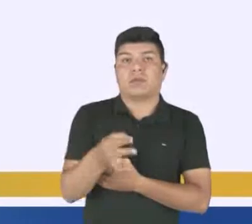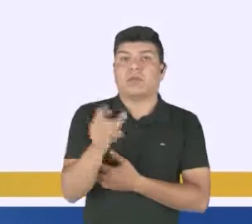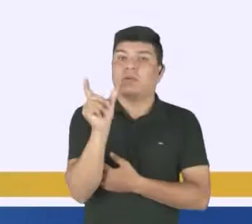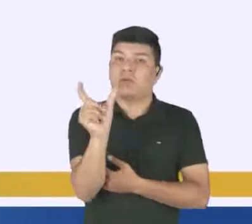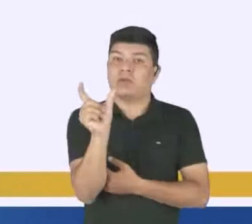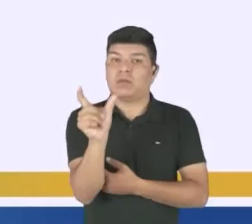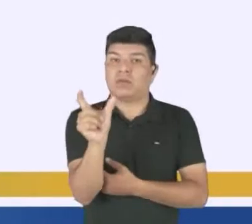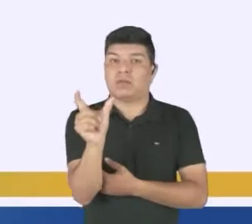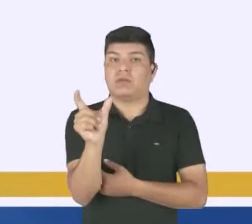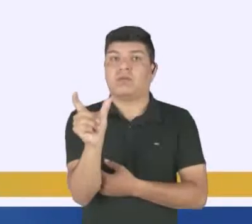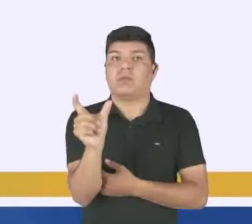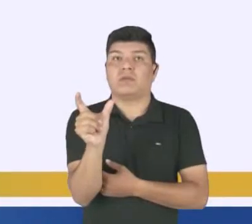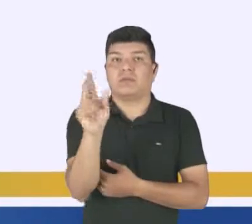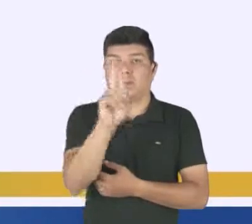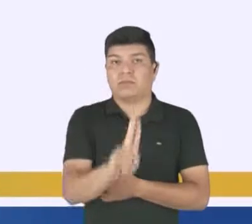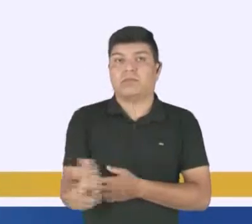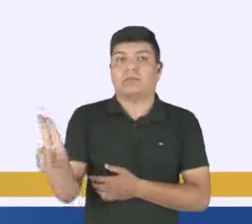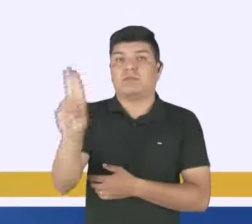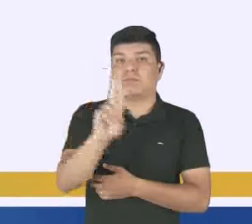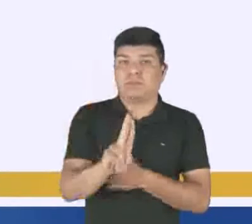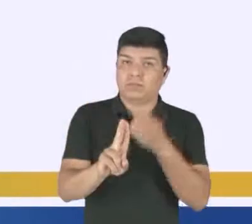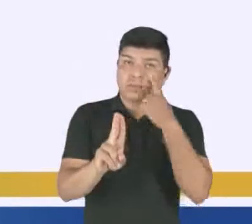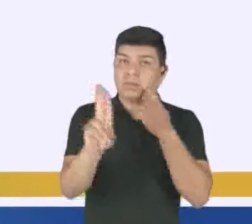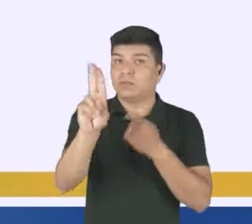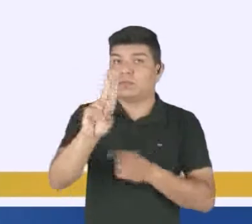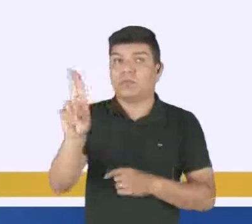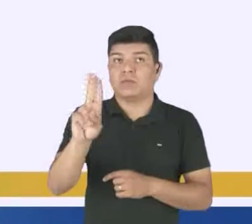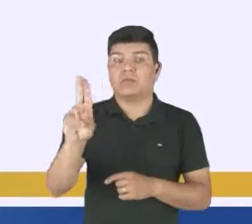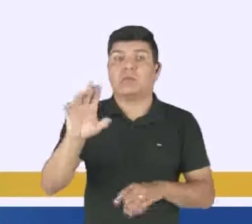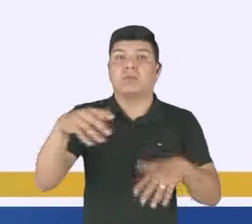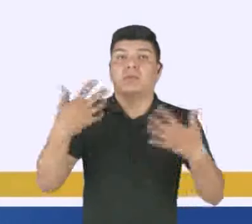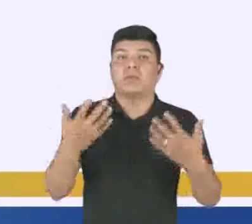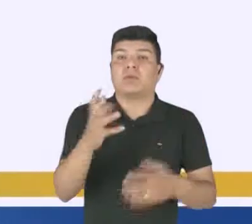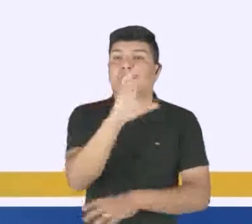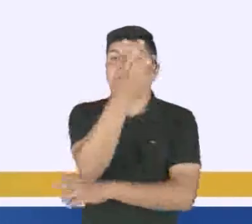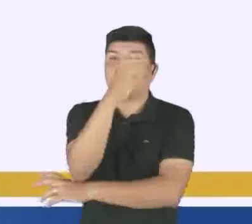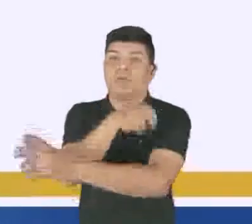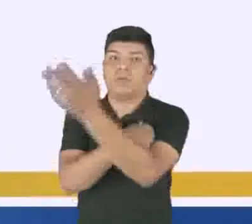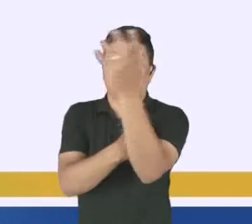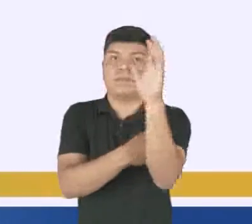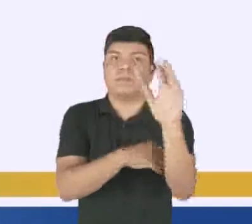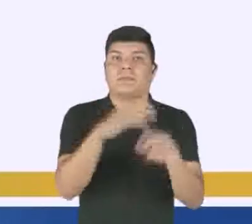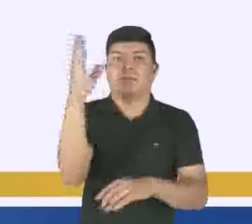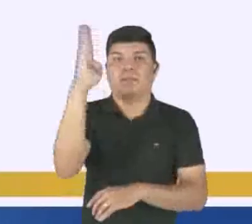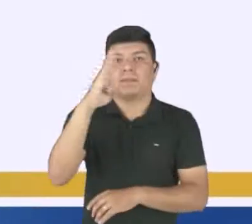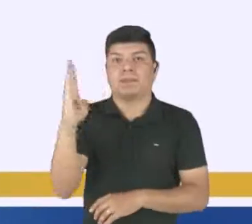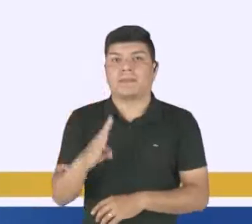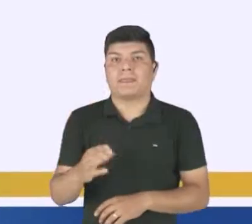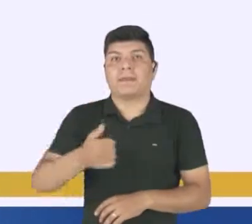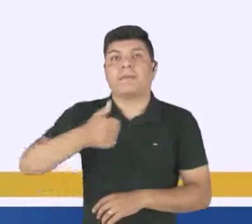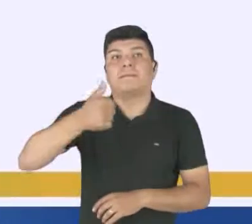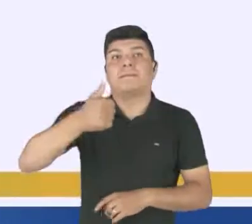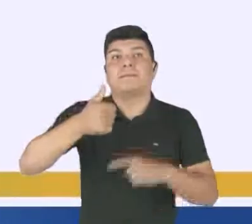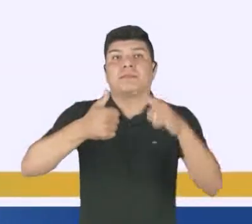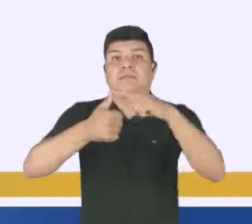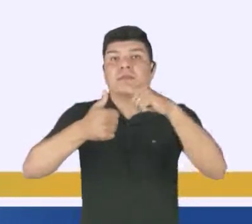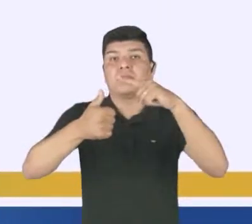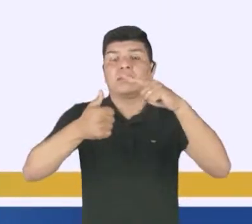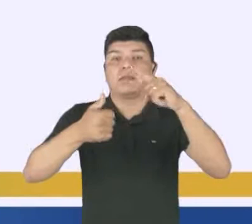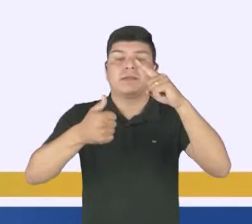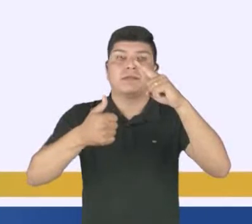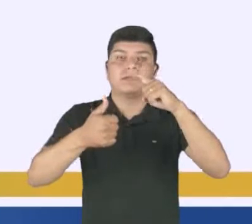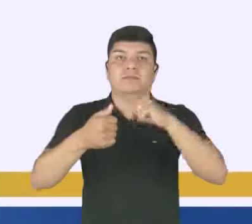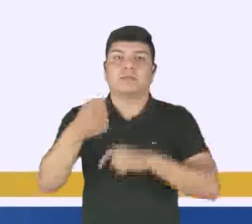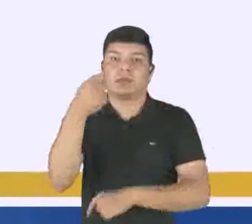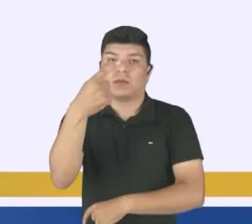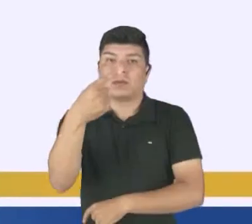para preencher os retângulos com os nomes dos tipos de vegetação do Brasil. Então eu tenho o primeiro, o segundo e o terceiro quadro.